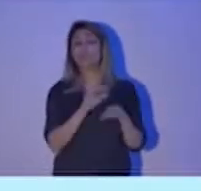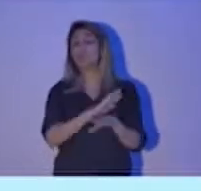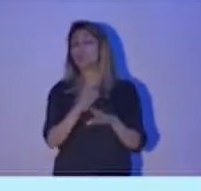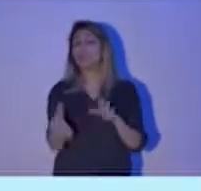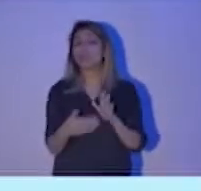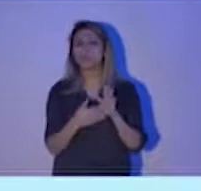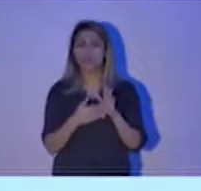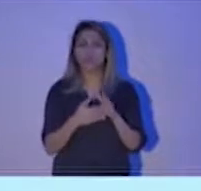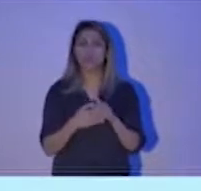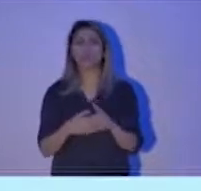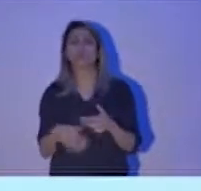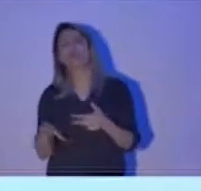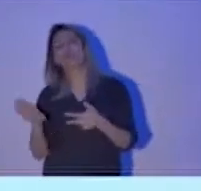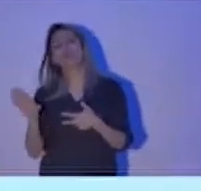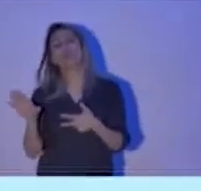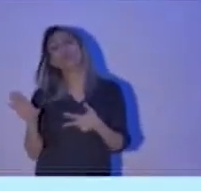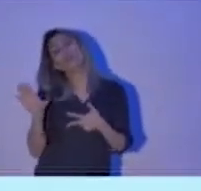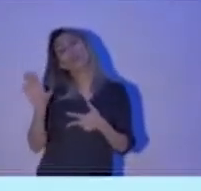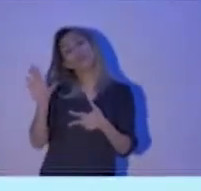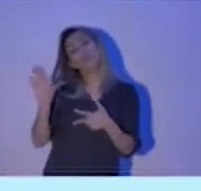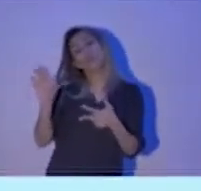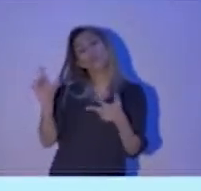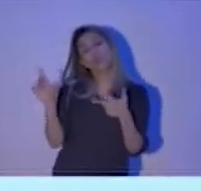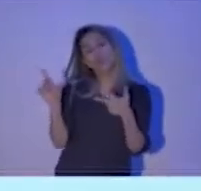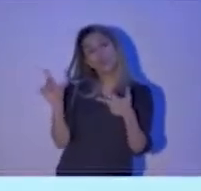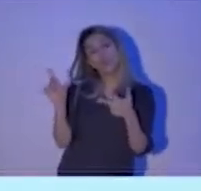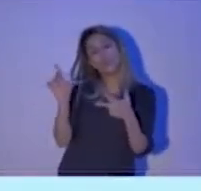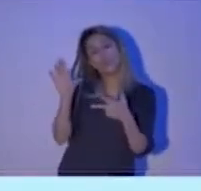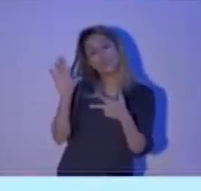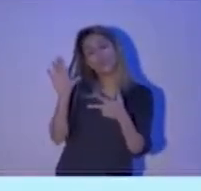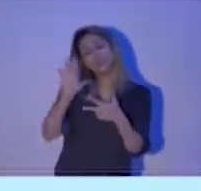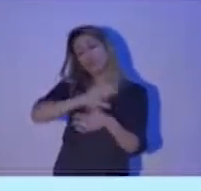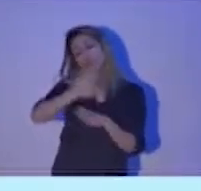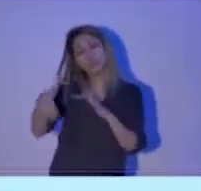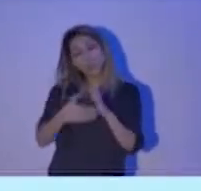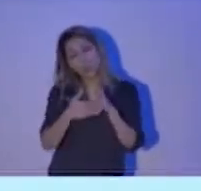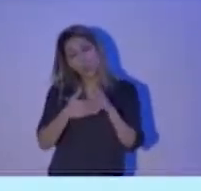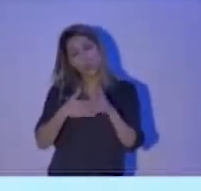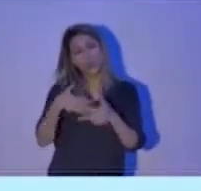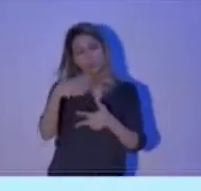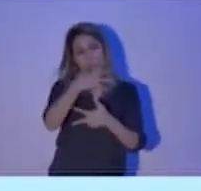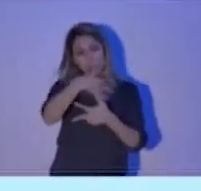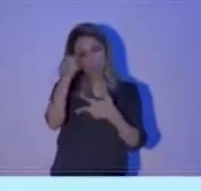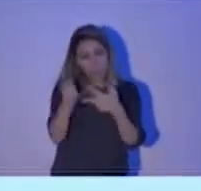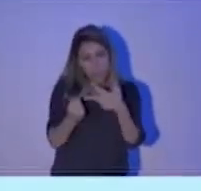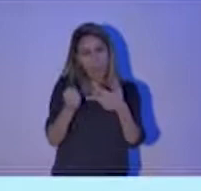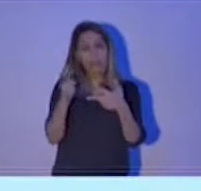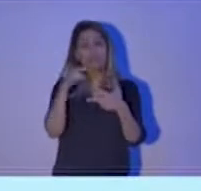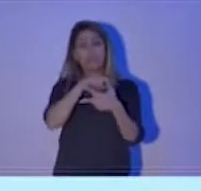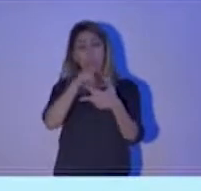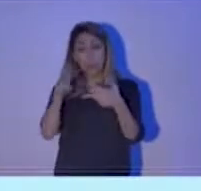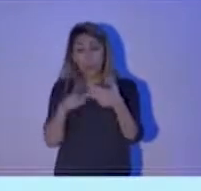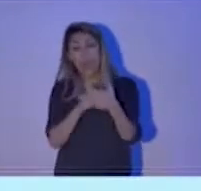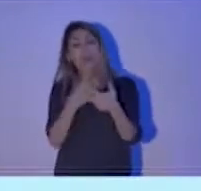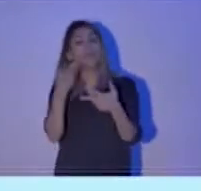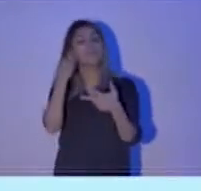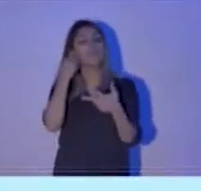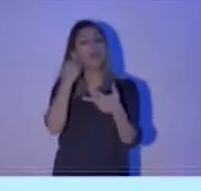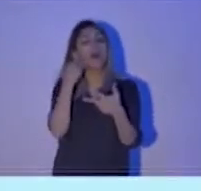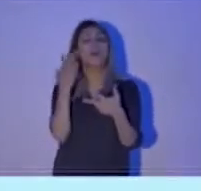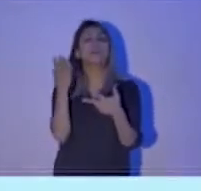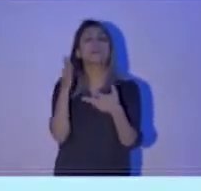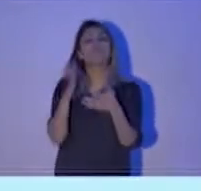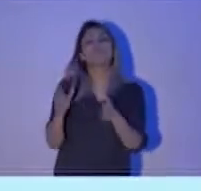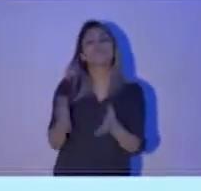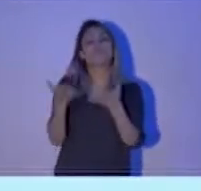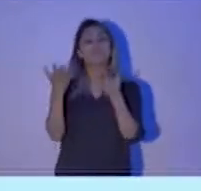seja executivo, legislativo ou mesmo do judiciário, em buscar uma alternativa e uma solução para a educação brasileira.